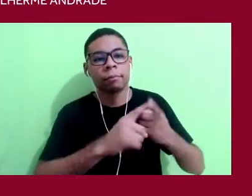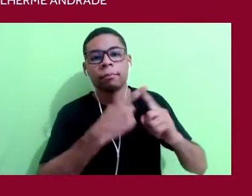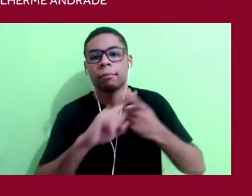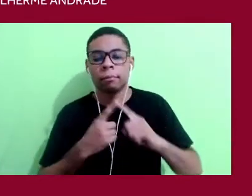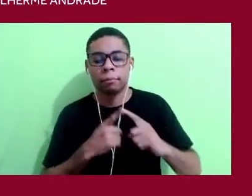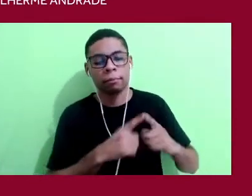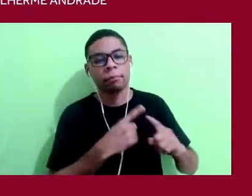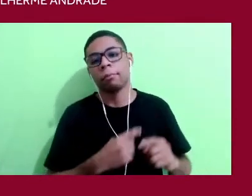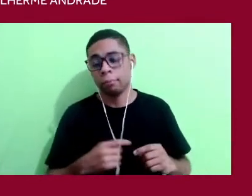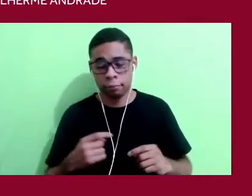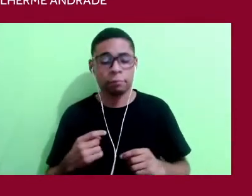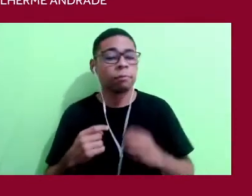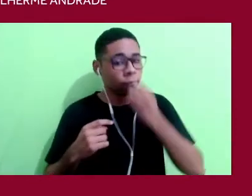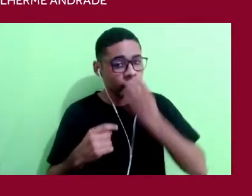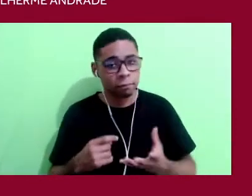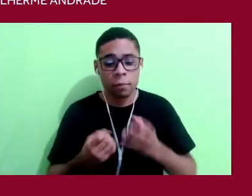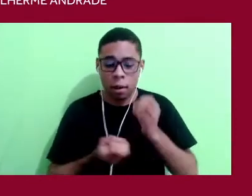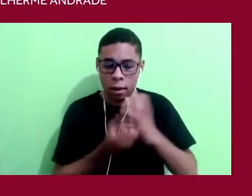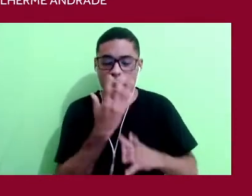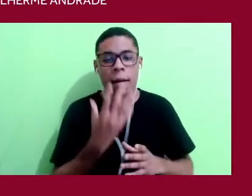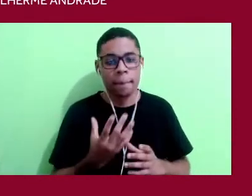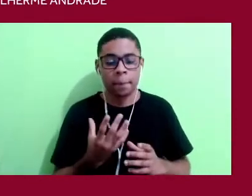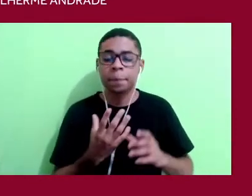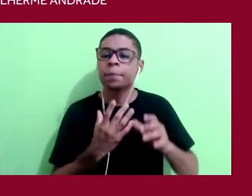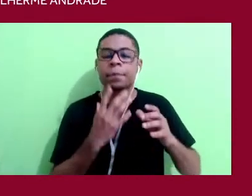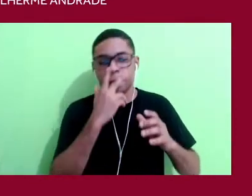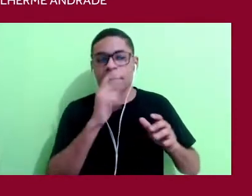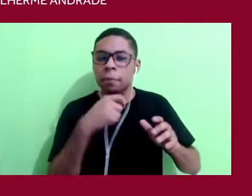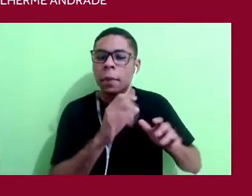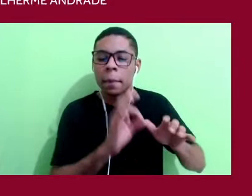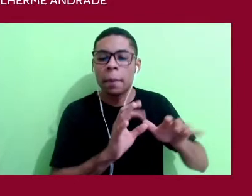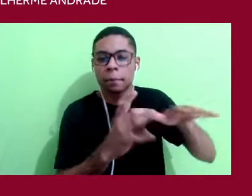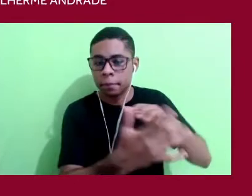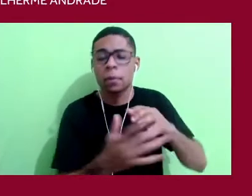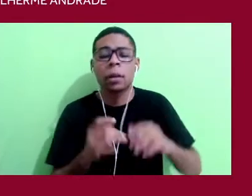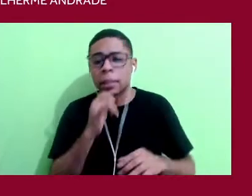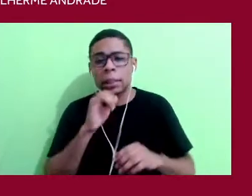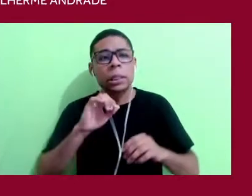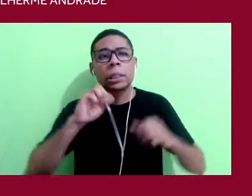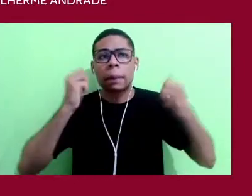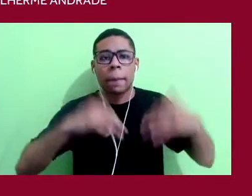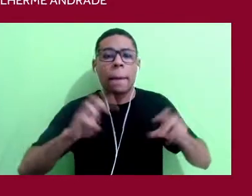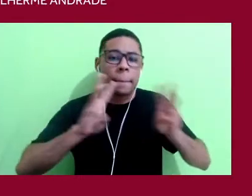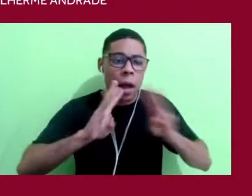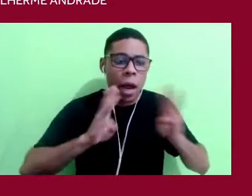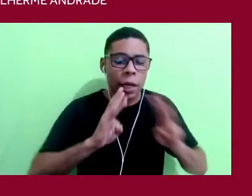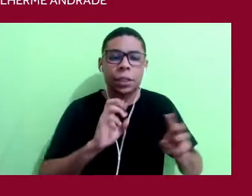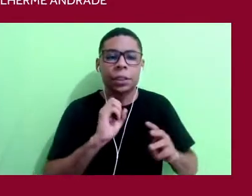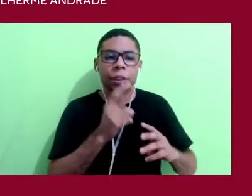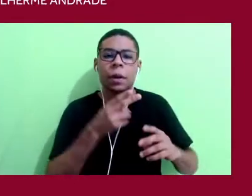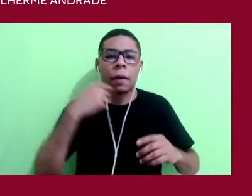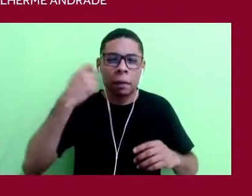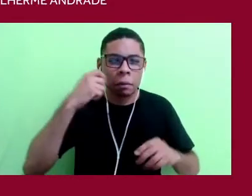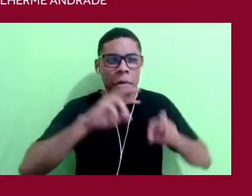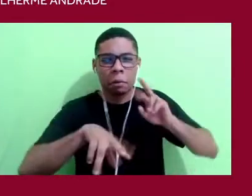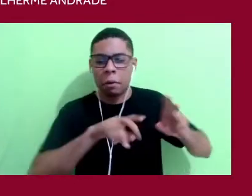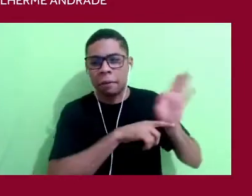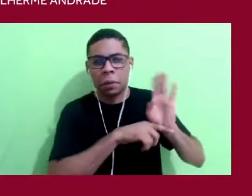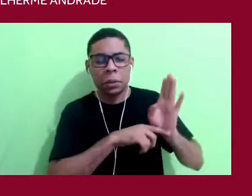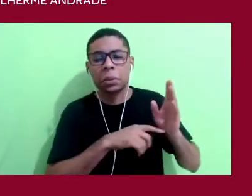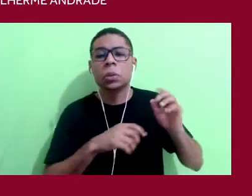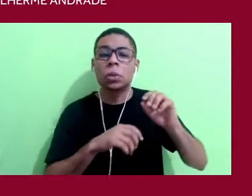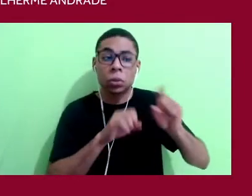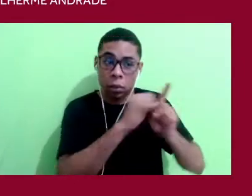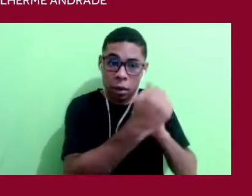redes sociais. Então, se a gente for falar de marketing em mídias sociais, a gente pressupõe conteúdo